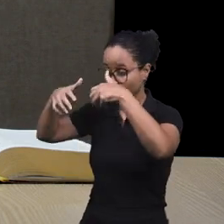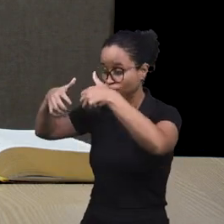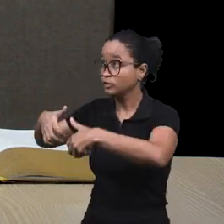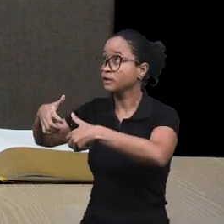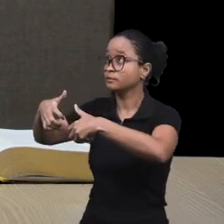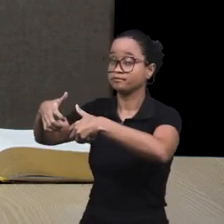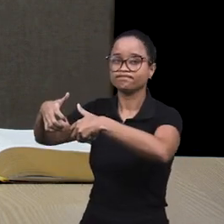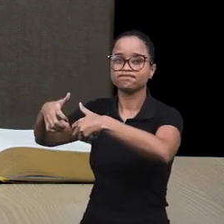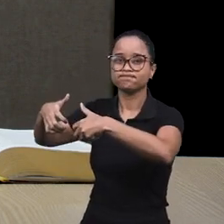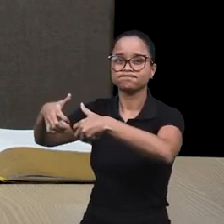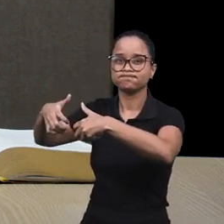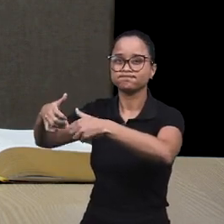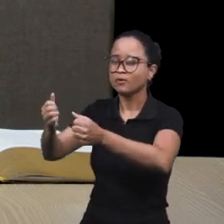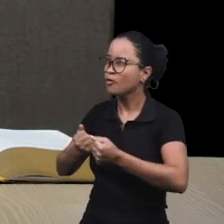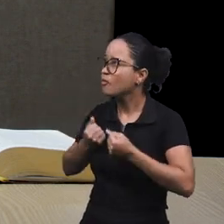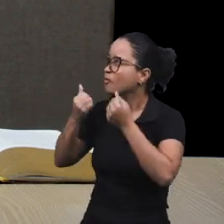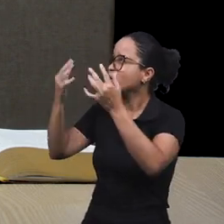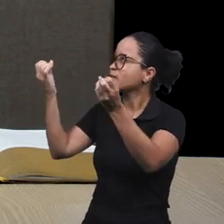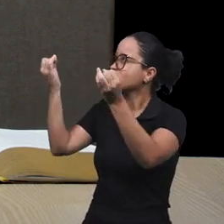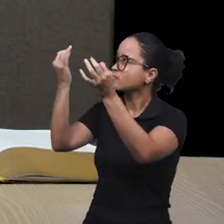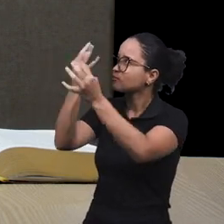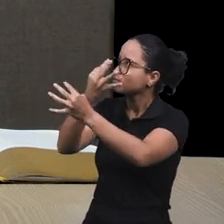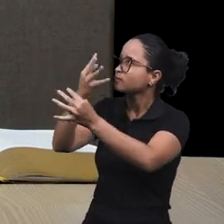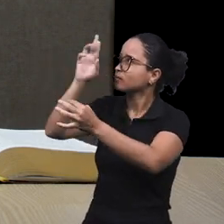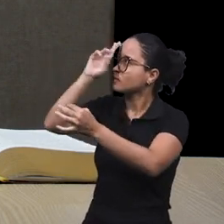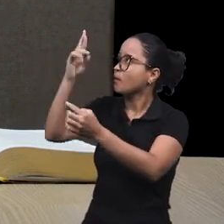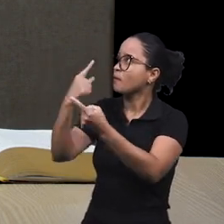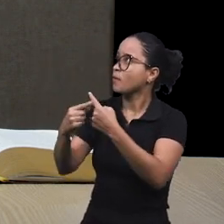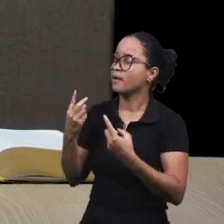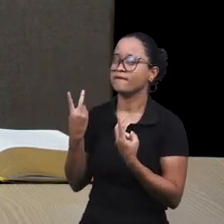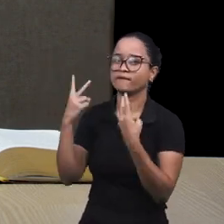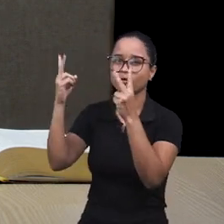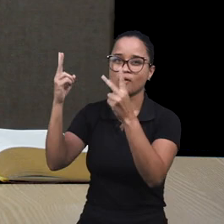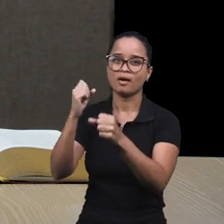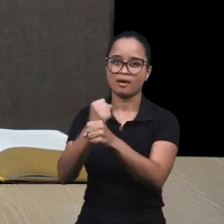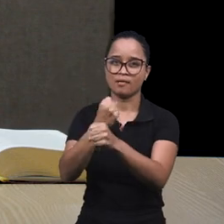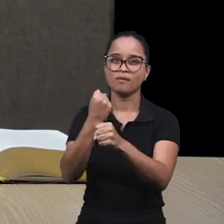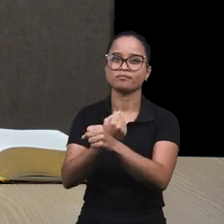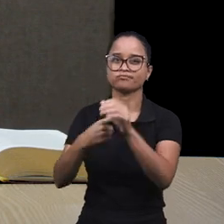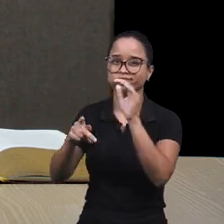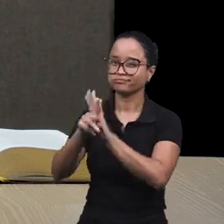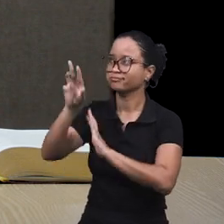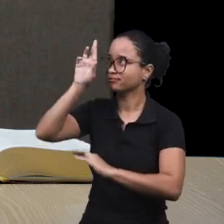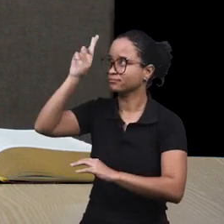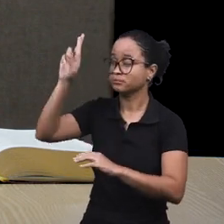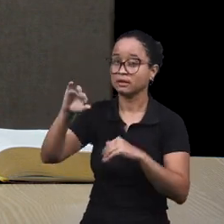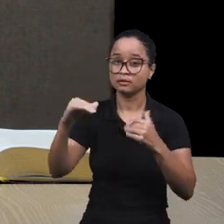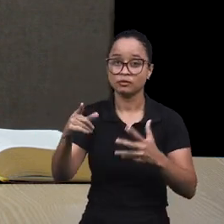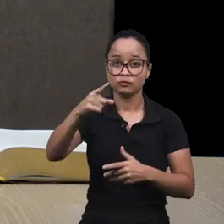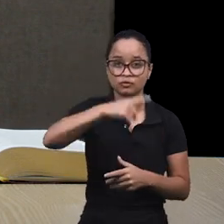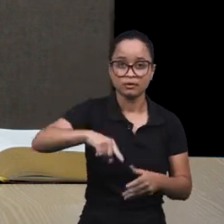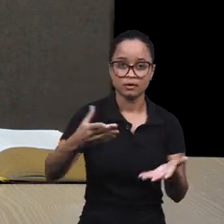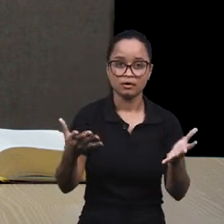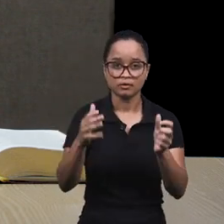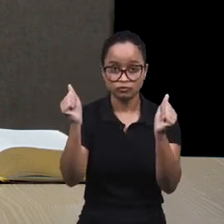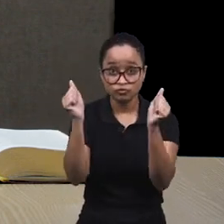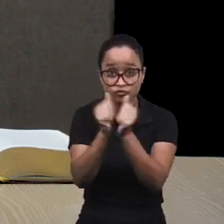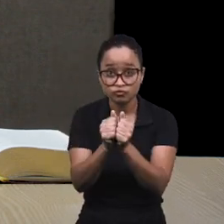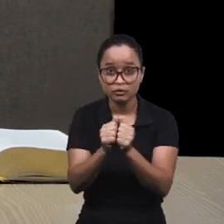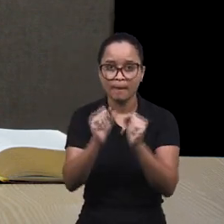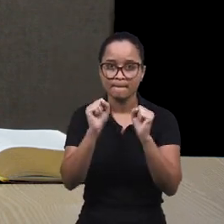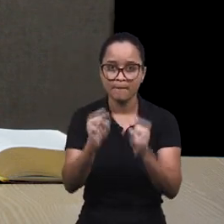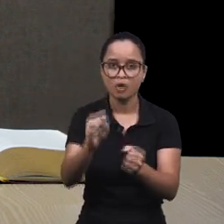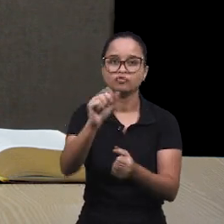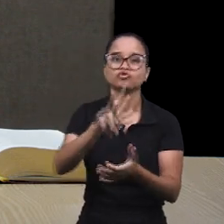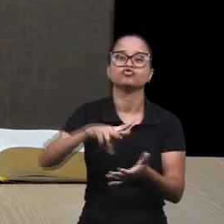puder. Confesse e glorifique pela vitória nesta obra. Então nós vamos fazer isso agora juntos. Quem